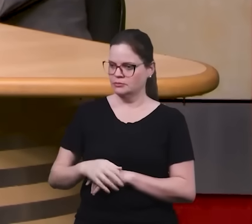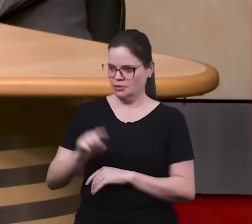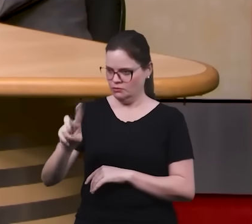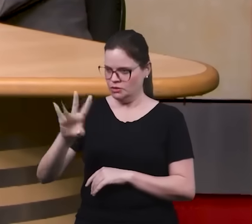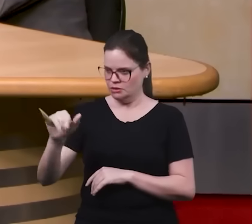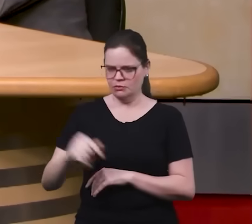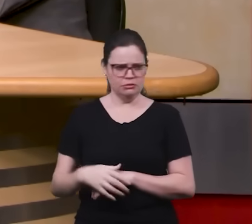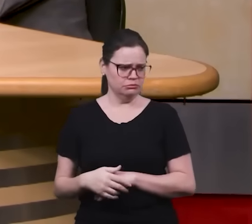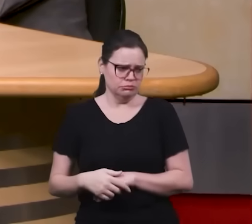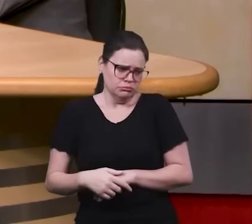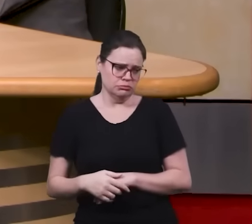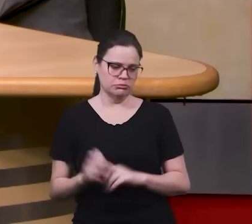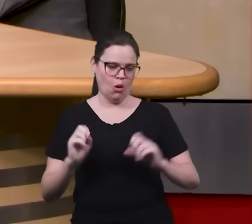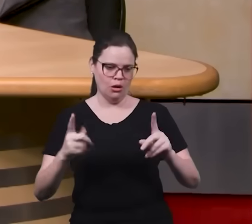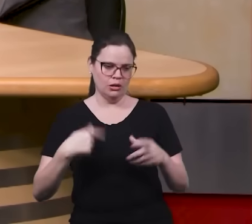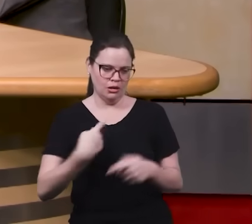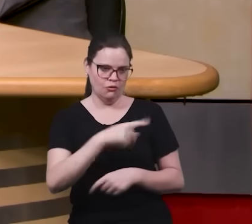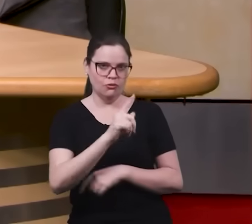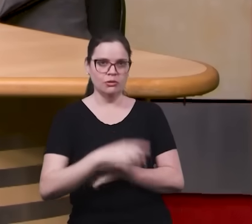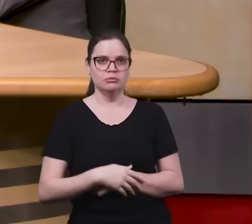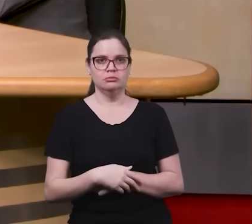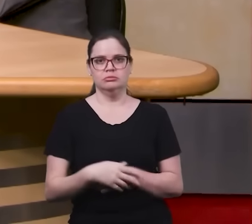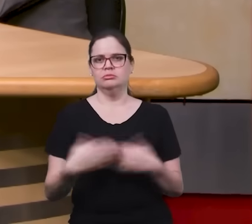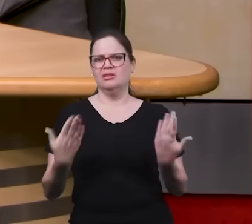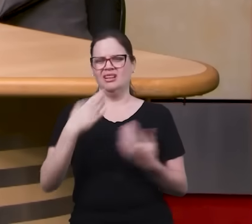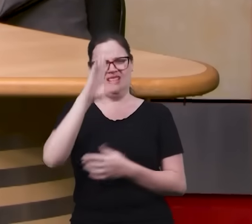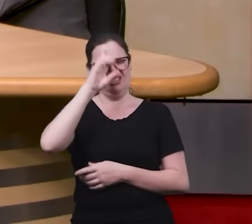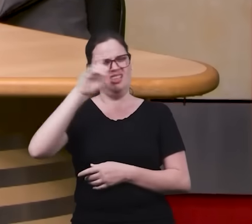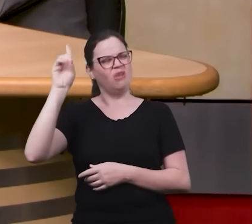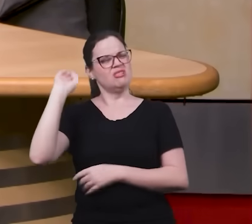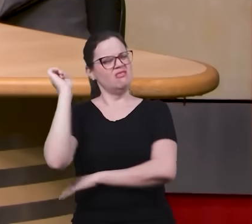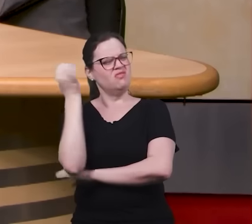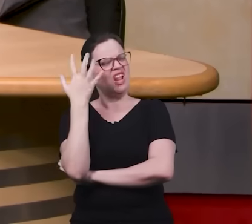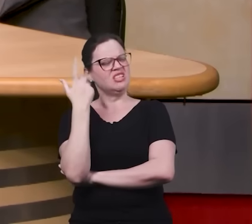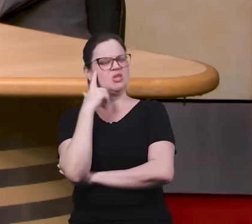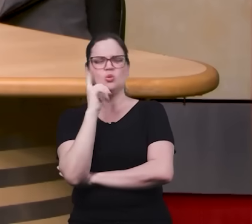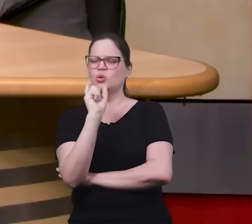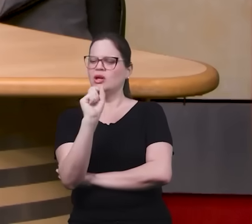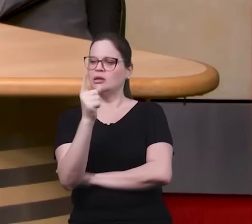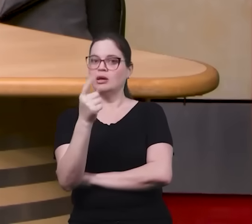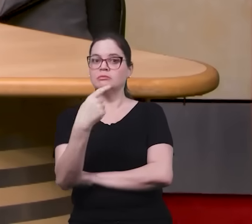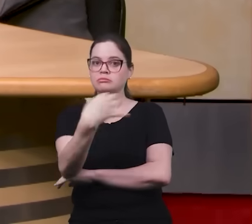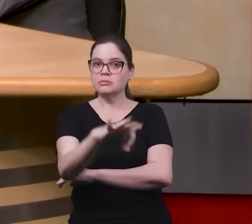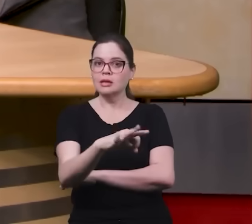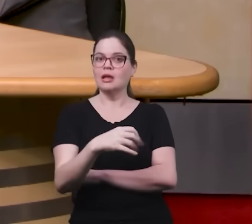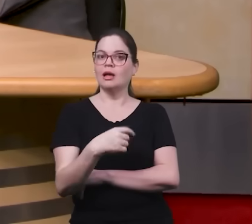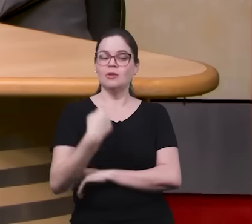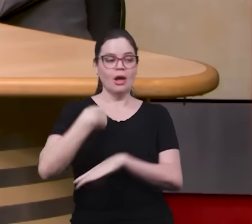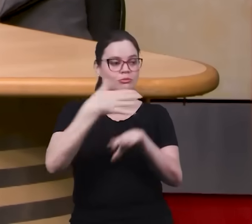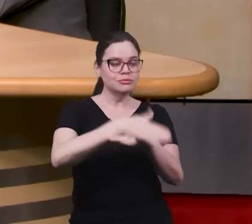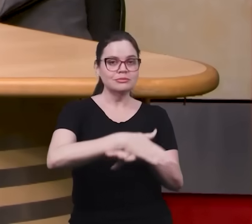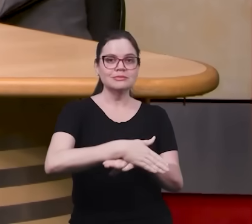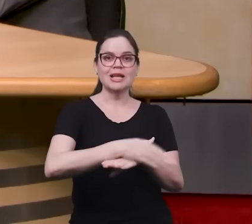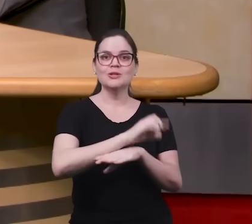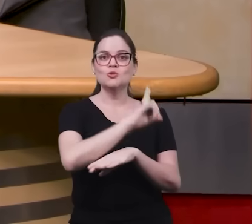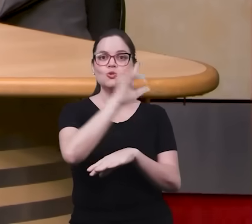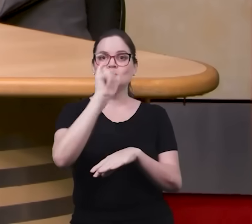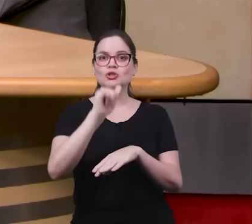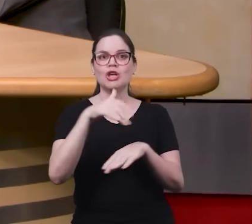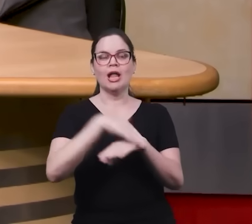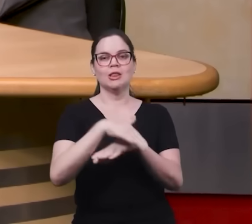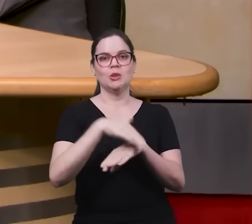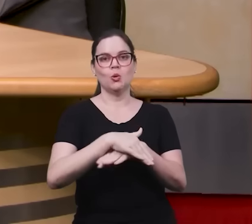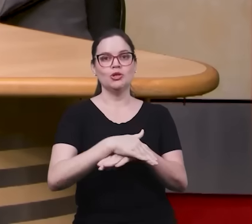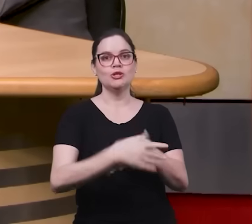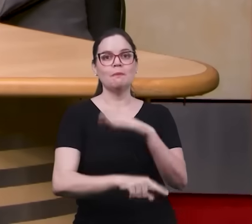Você vai e fala, oh, Deus deu revelação, que negócio é esse? E era isso mesmo. Porque naquela